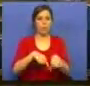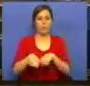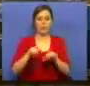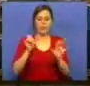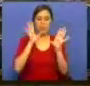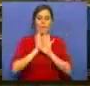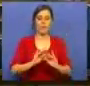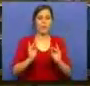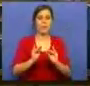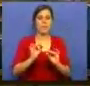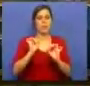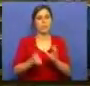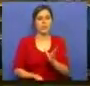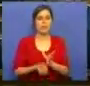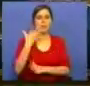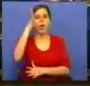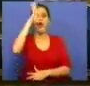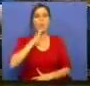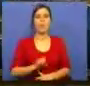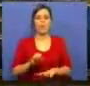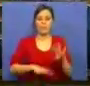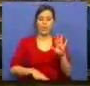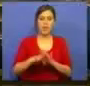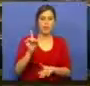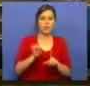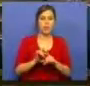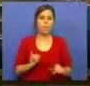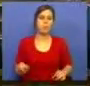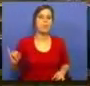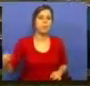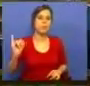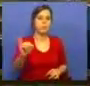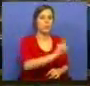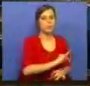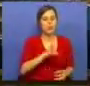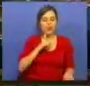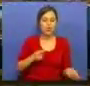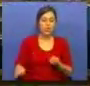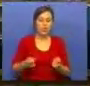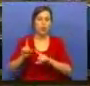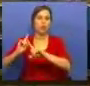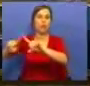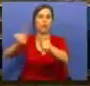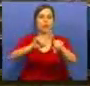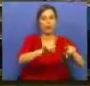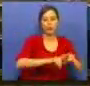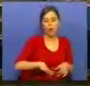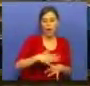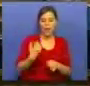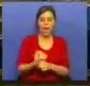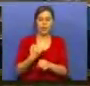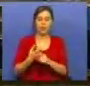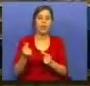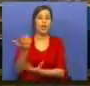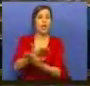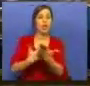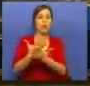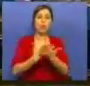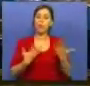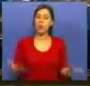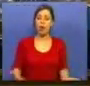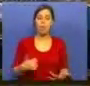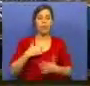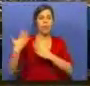formação de governos que se tenha que fazer a dança dos gestores nos variados setores da atividade económica e